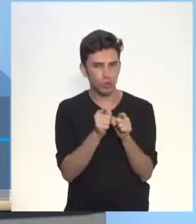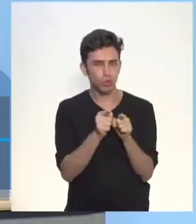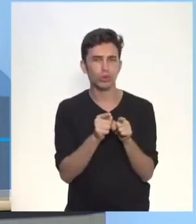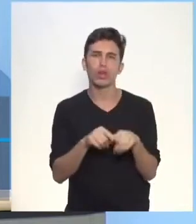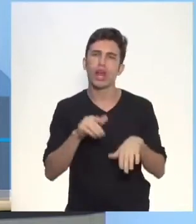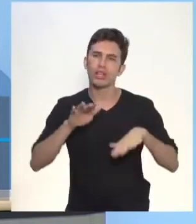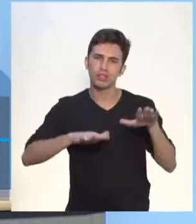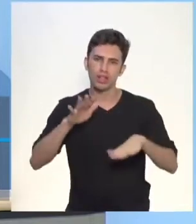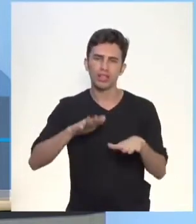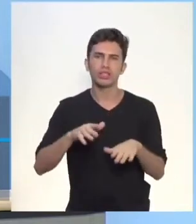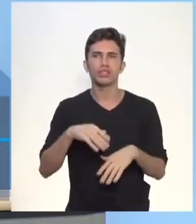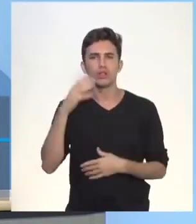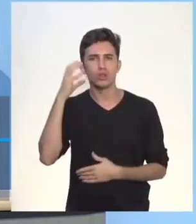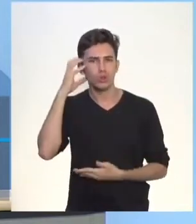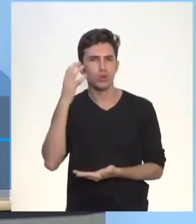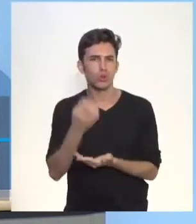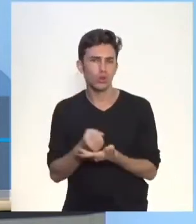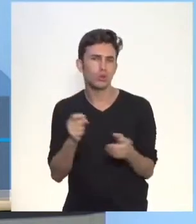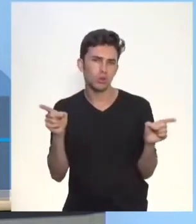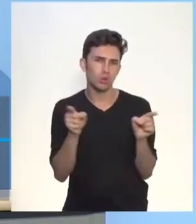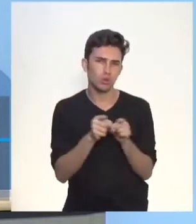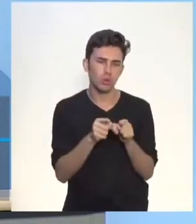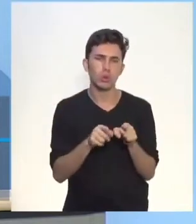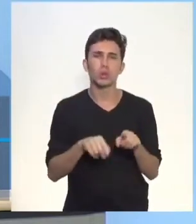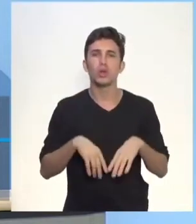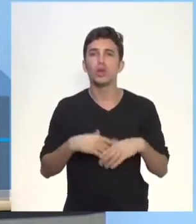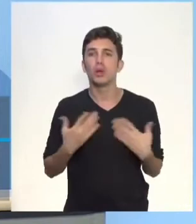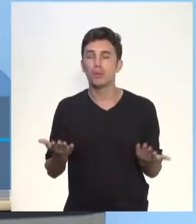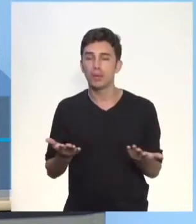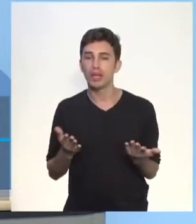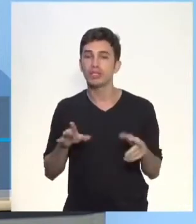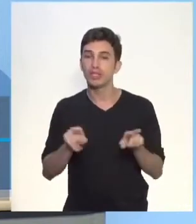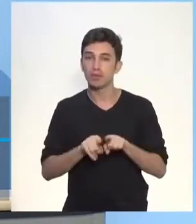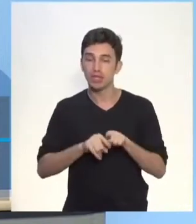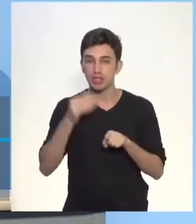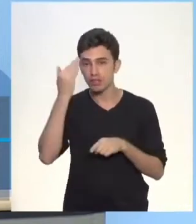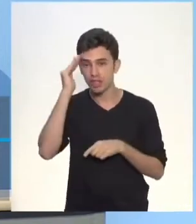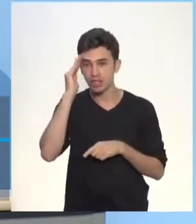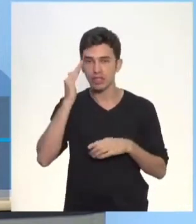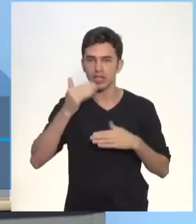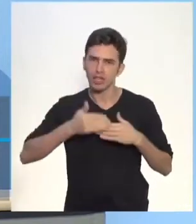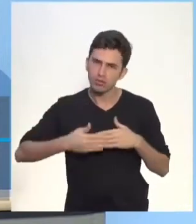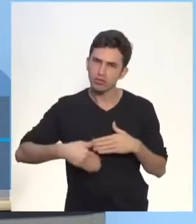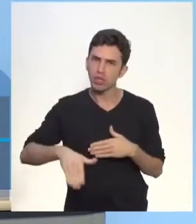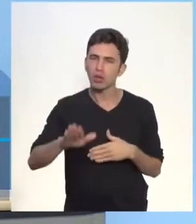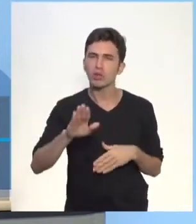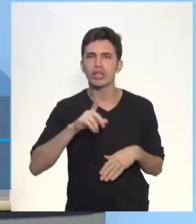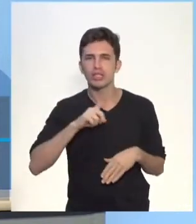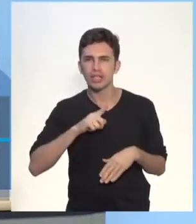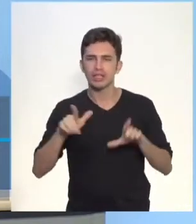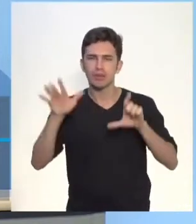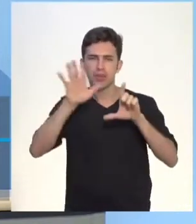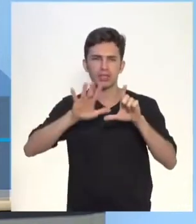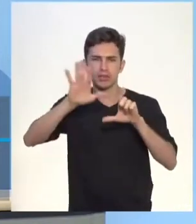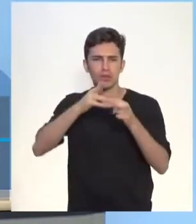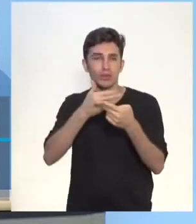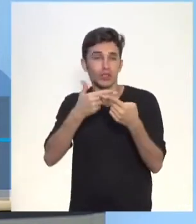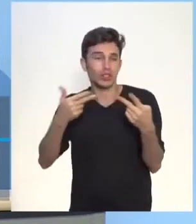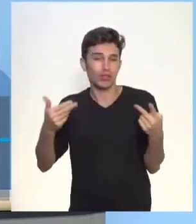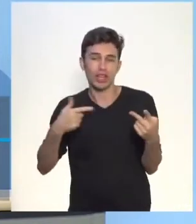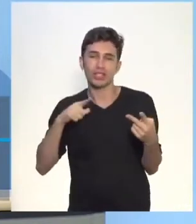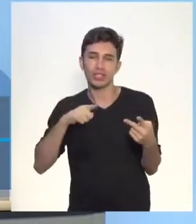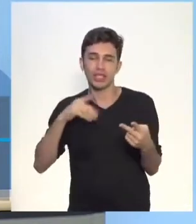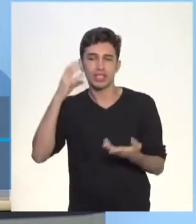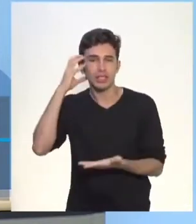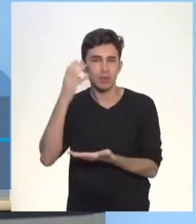Normalmente os podcasts são esses, e nós vamos também entender no decorrer que existem vários tipos de plataformas que enviam vários tipos de